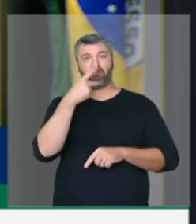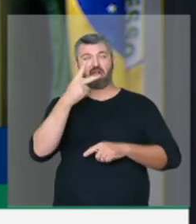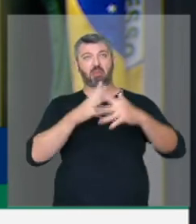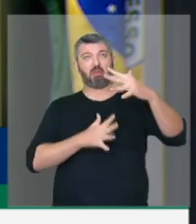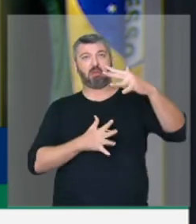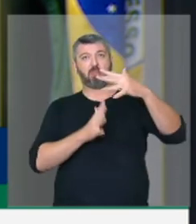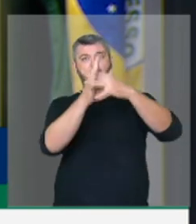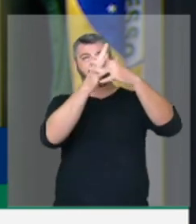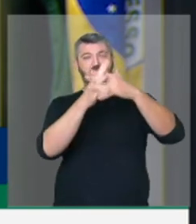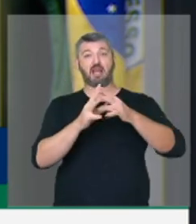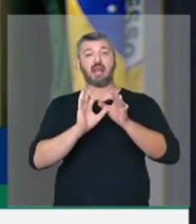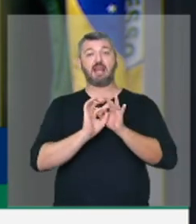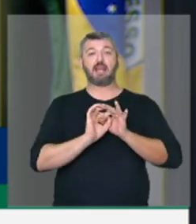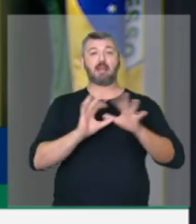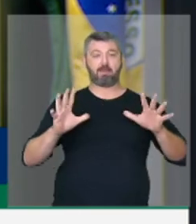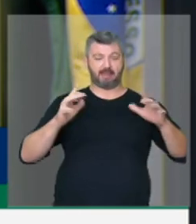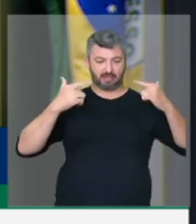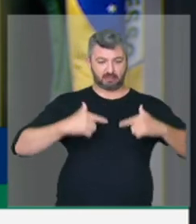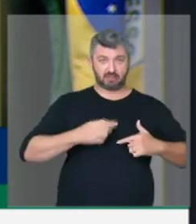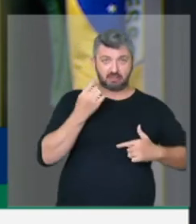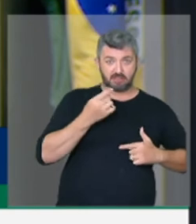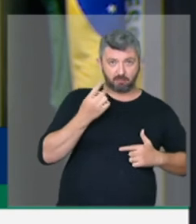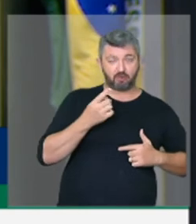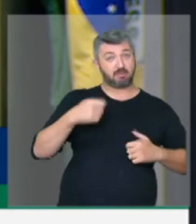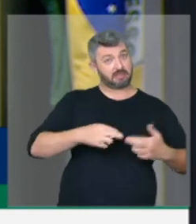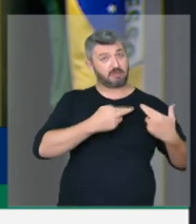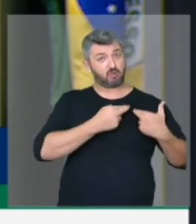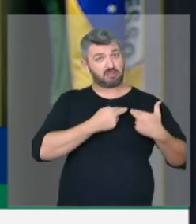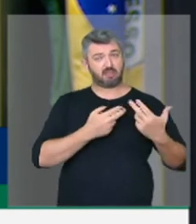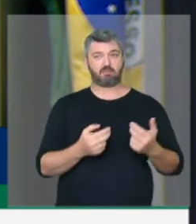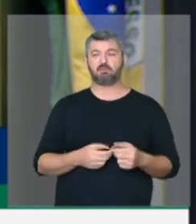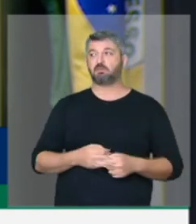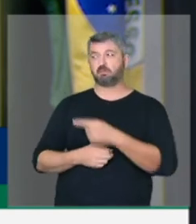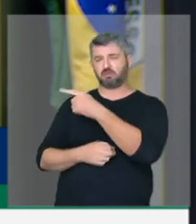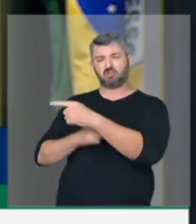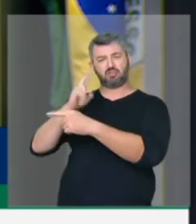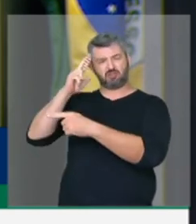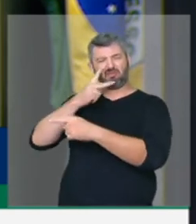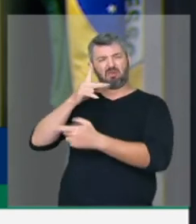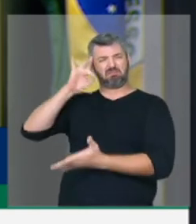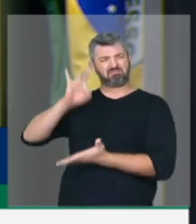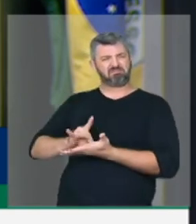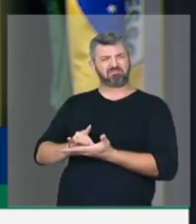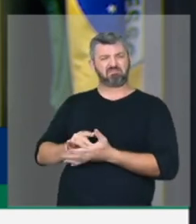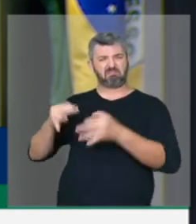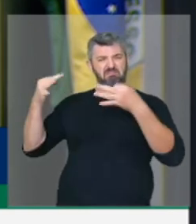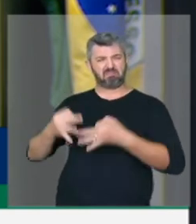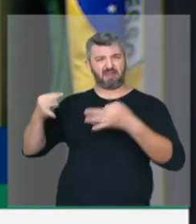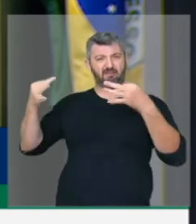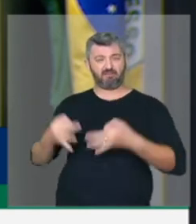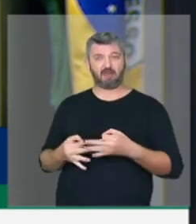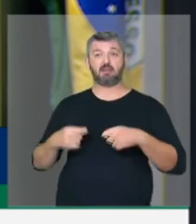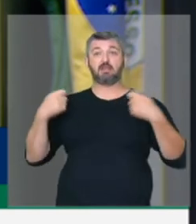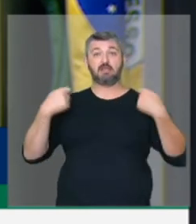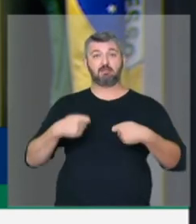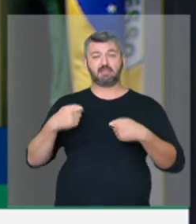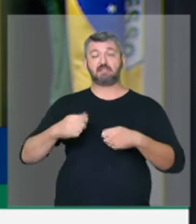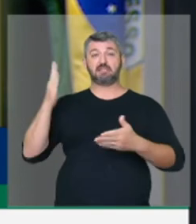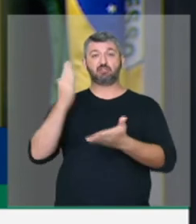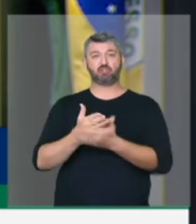nessa liberdade que deve ser utilizada com responsabilidade. Vossa Excelência foi muito feliz, senhor presidente, ao dizer que é necessário um ponto